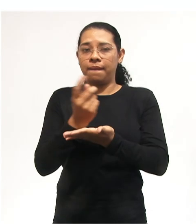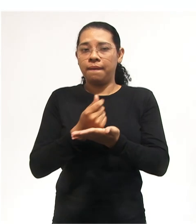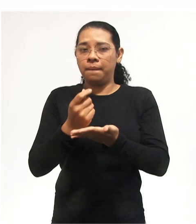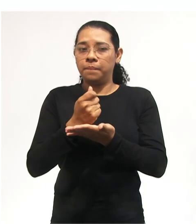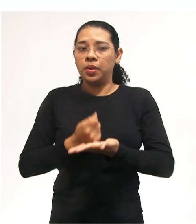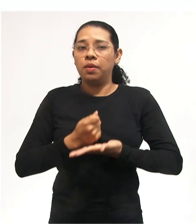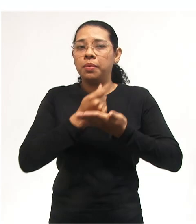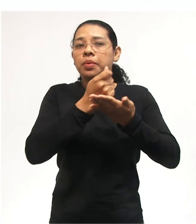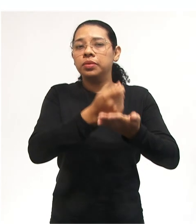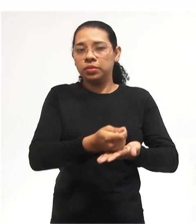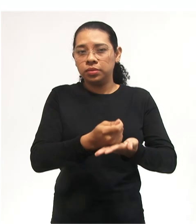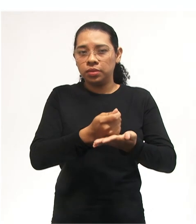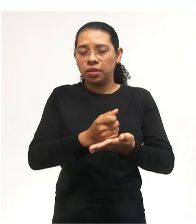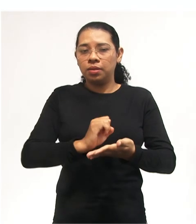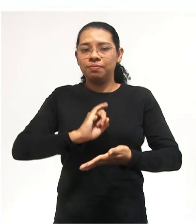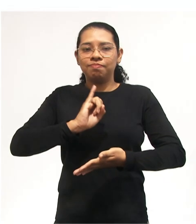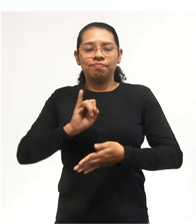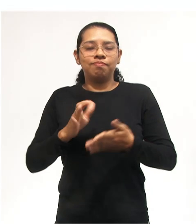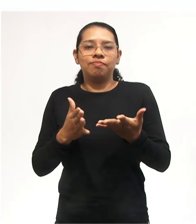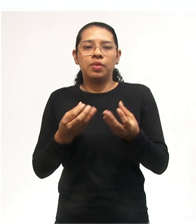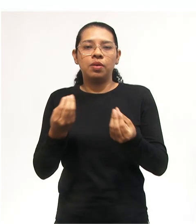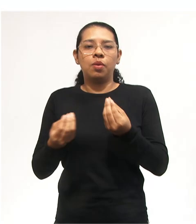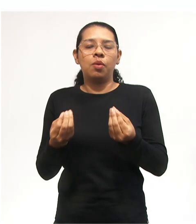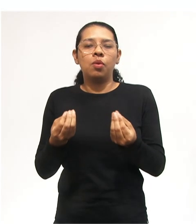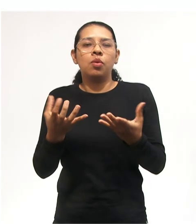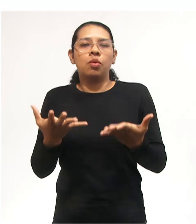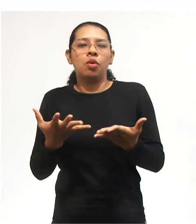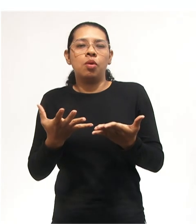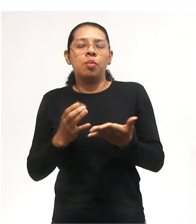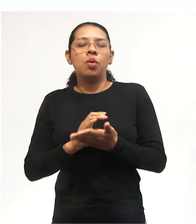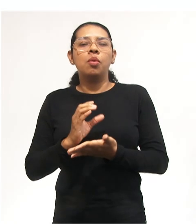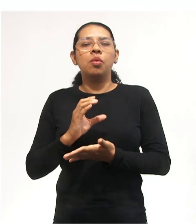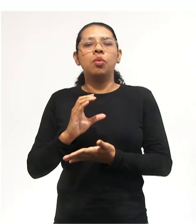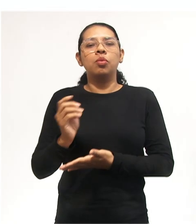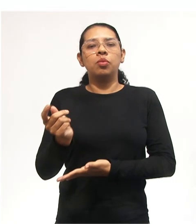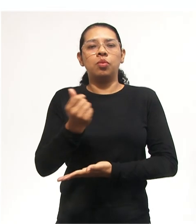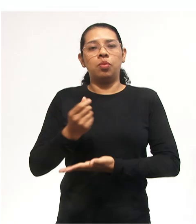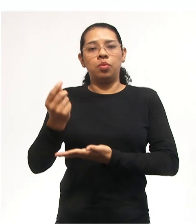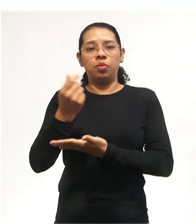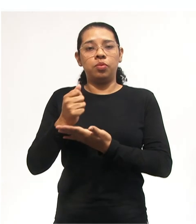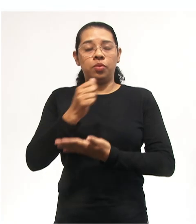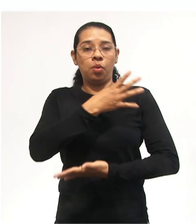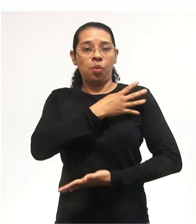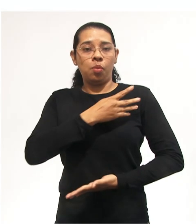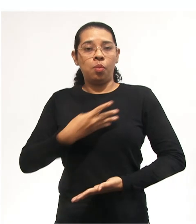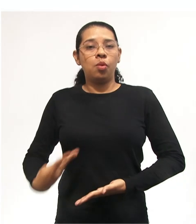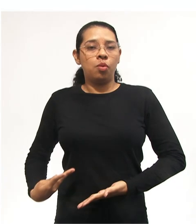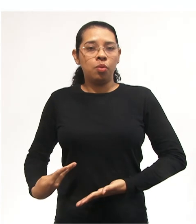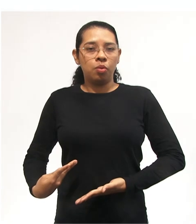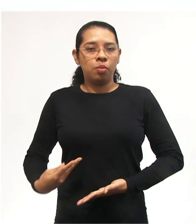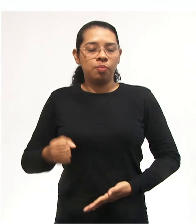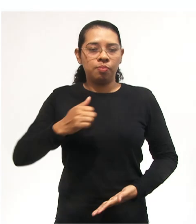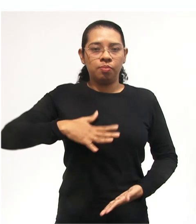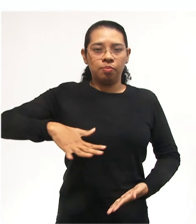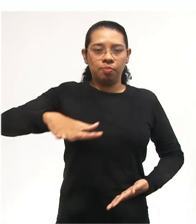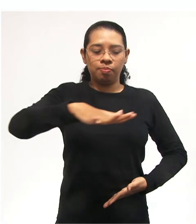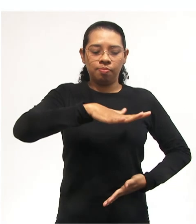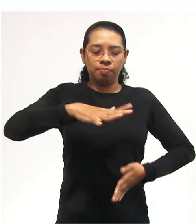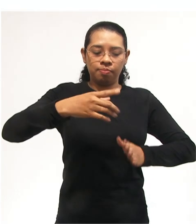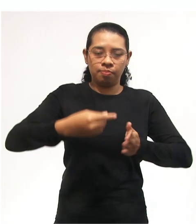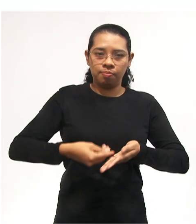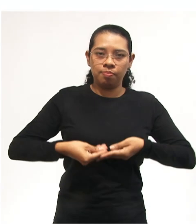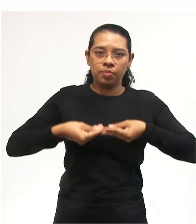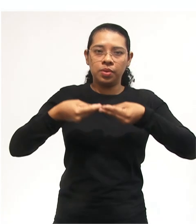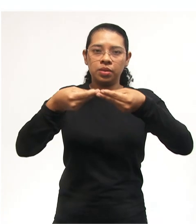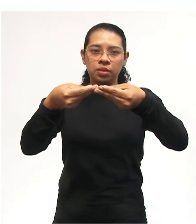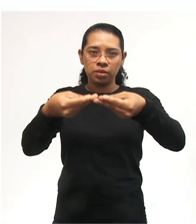se a gente não dispõe de investidores, o capital público, né, colocado através do fomento, ele não vai ser